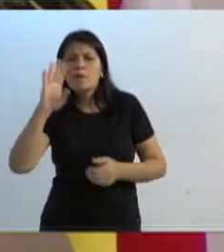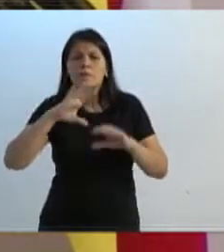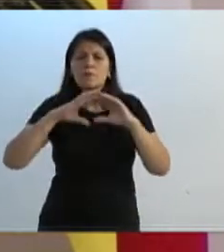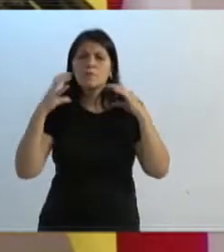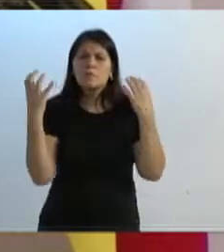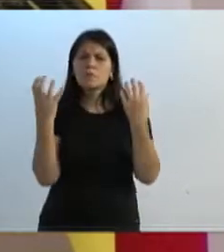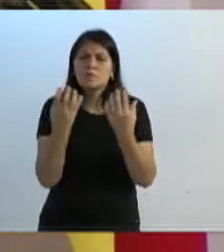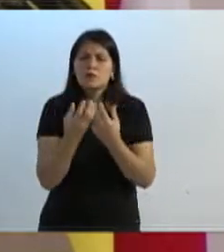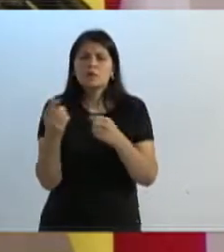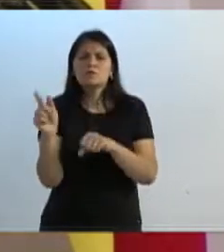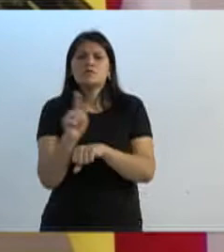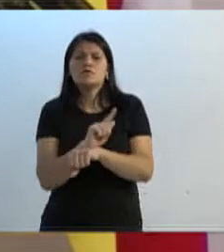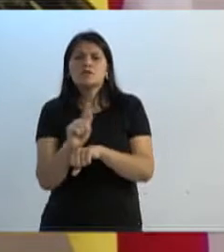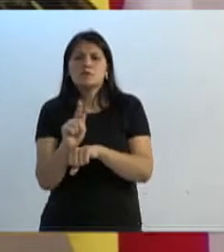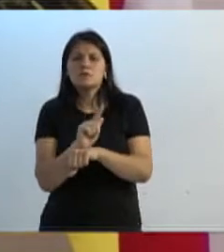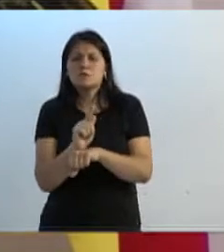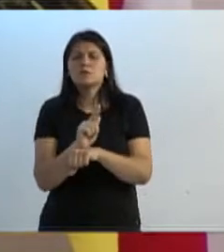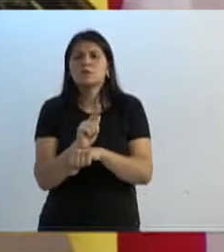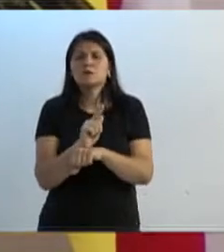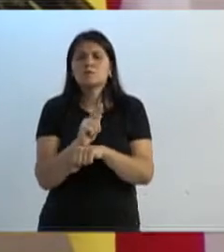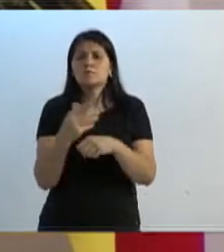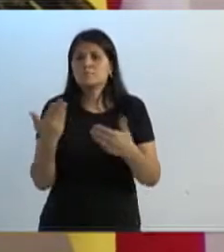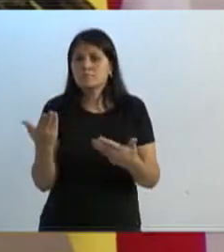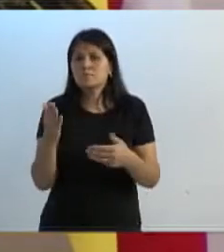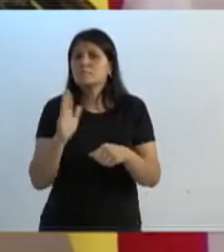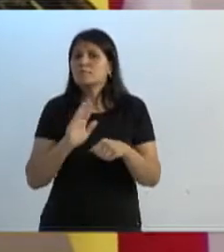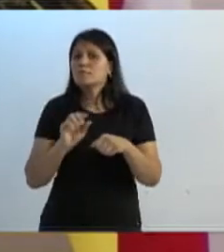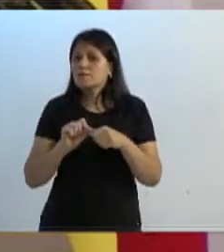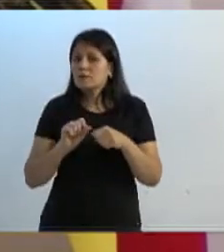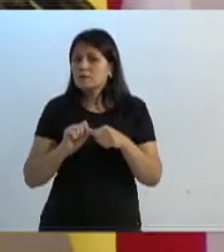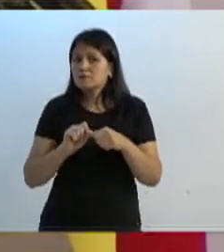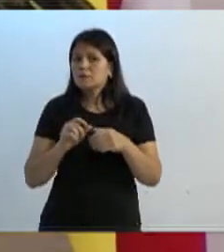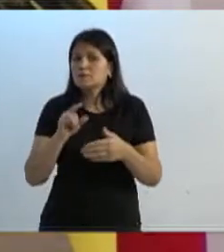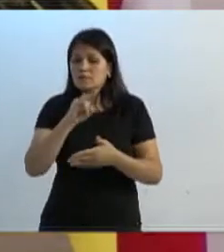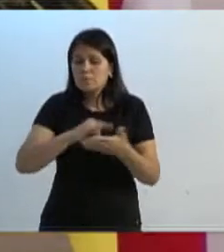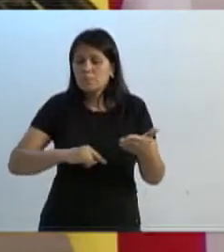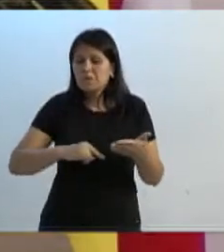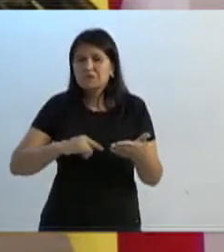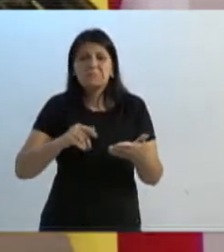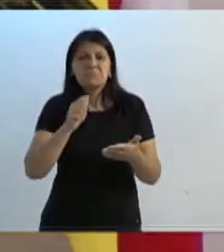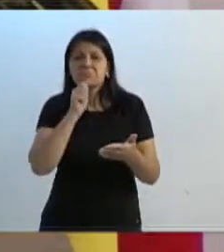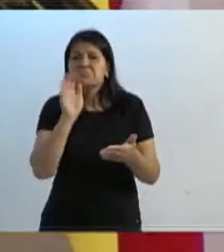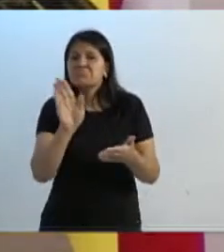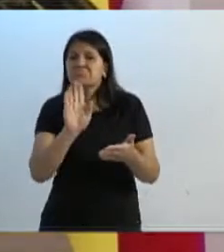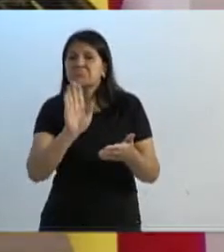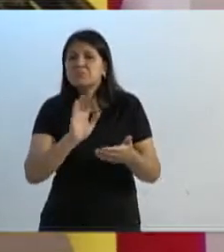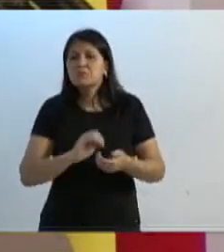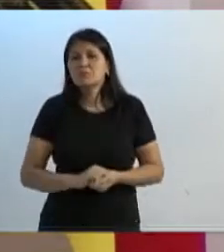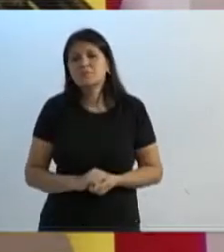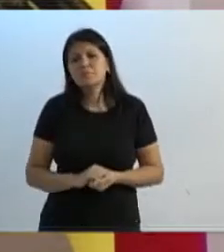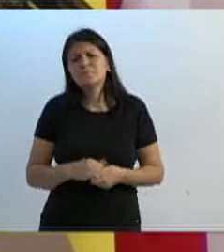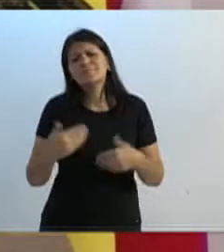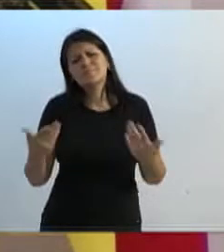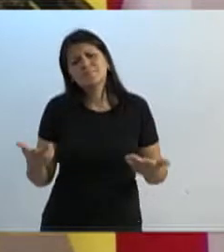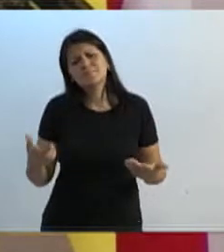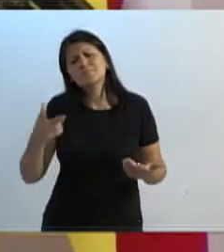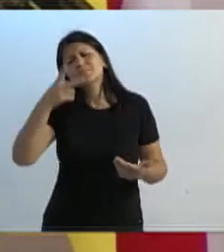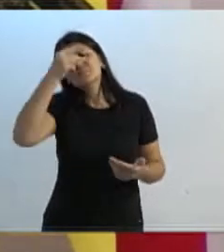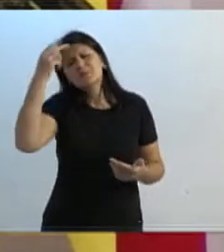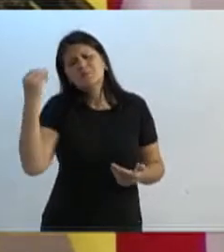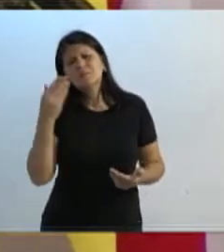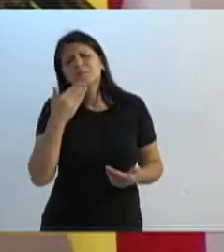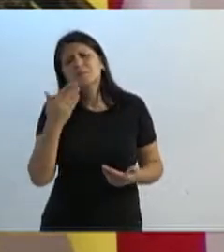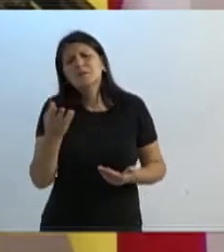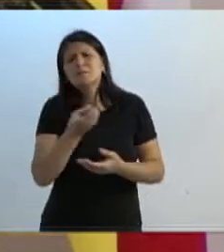municipal prometeu às protetoras, prometeu às ONGs que faria esse encaminhamento e não está sendo feito. Então, prefeito, peço a sensibilidade aqui para a